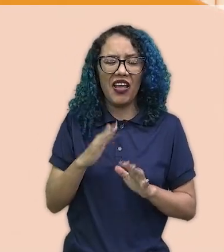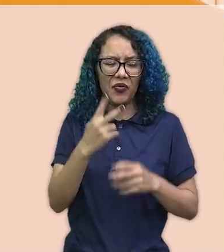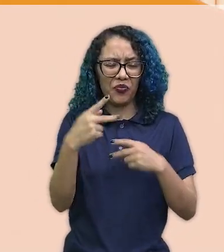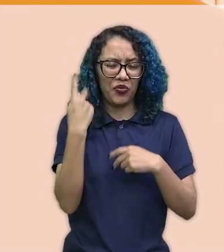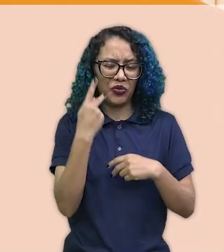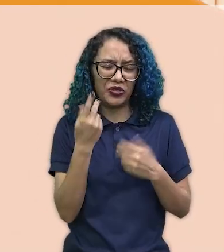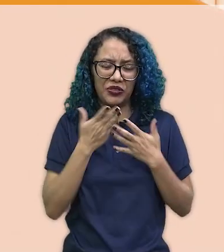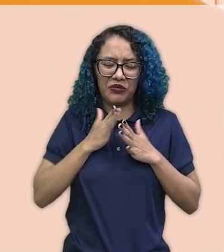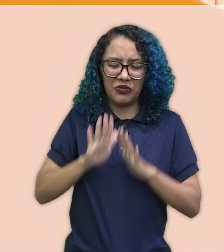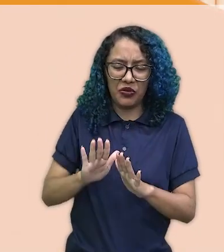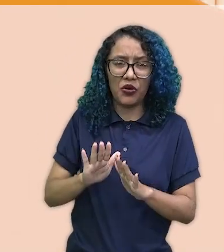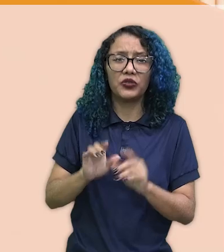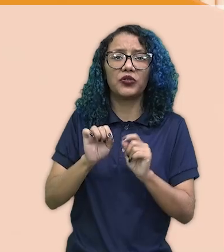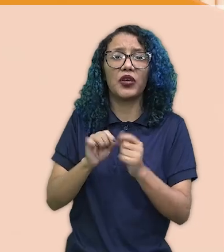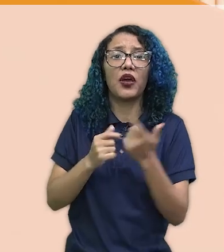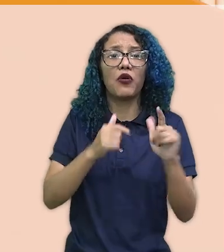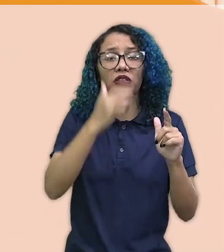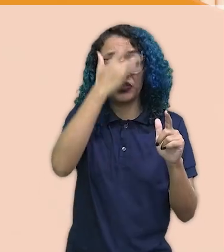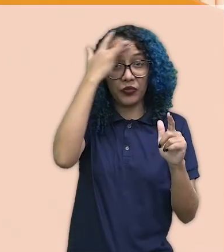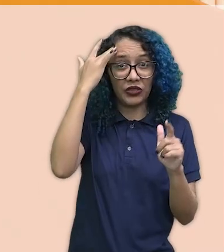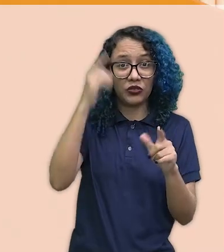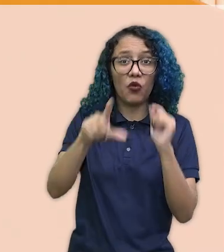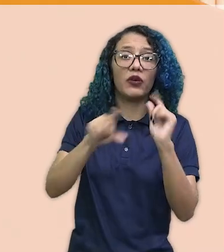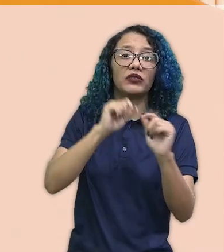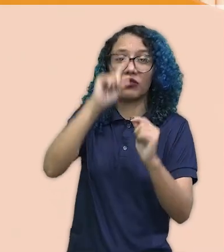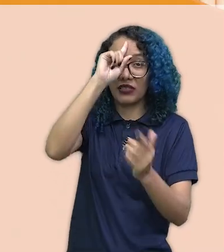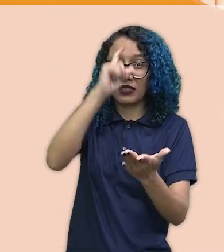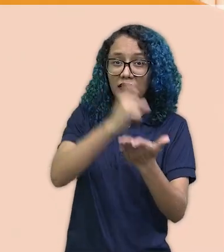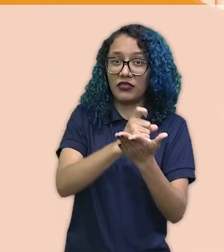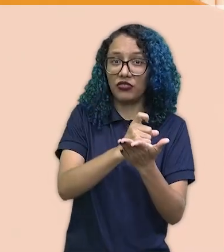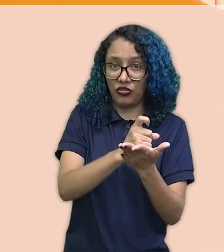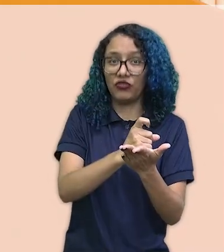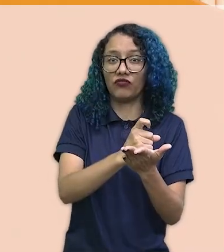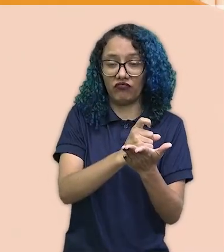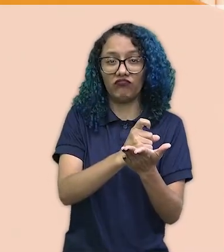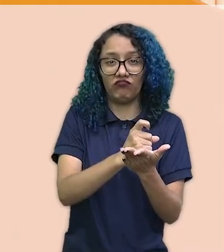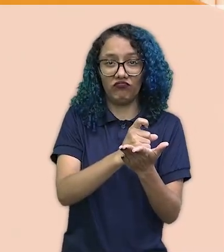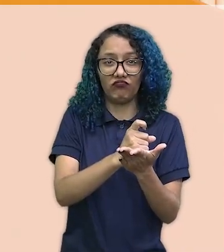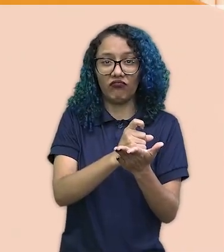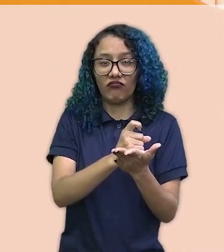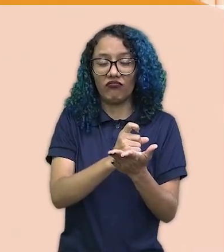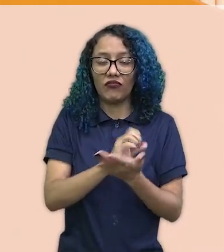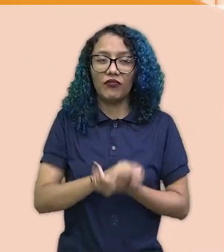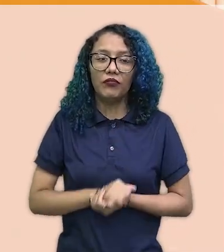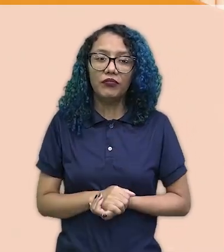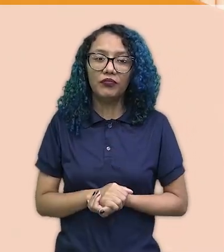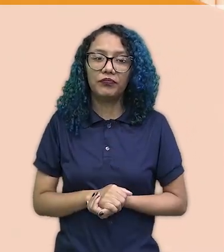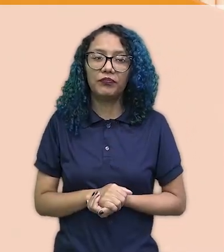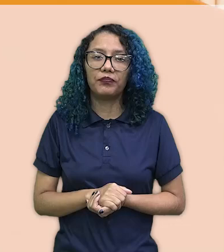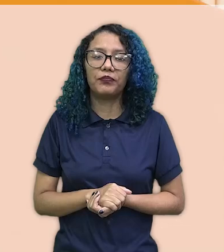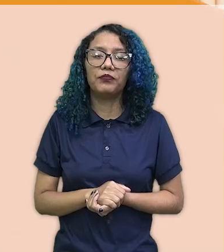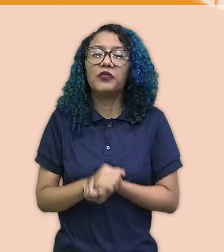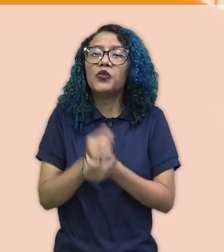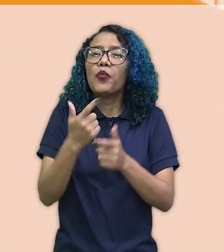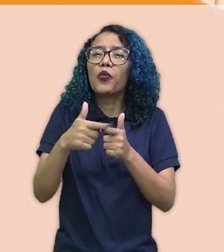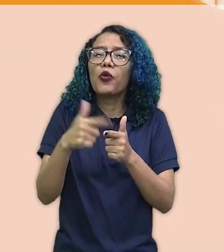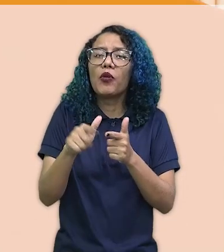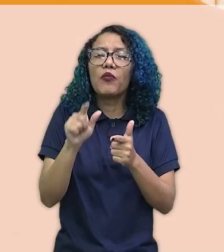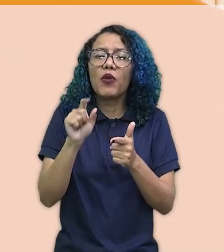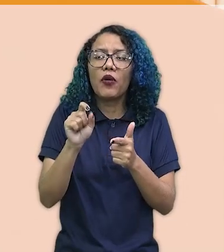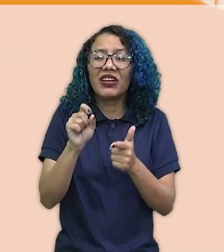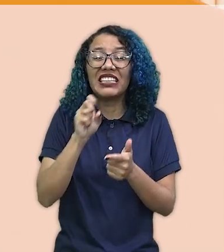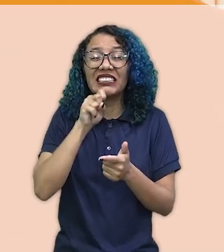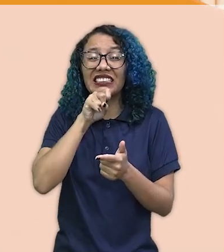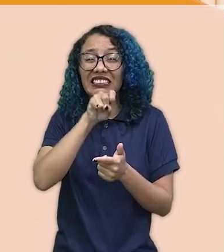deixando outros tomarem essas decisões sem me importar o que vai acontecer. O grande problema é que ao tomar